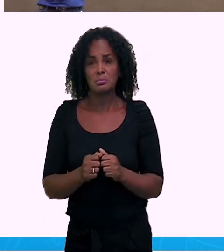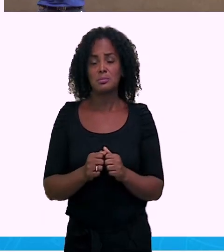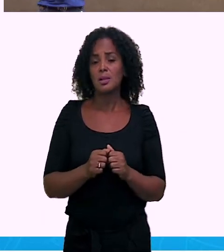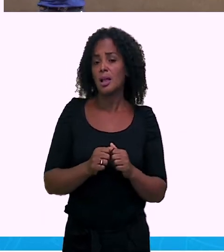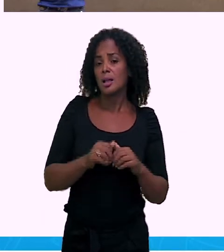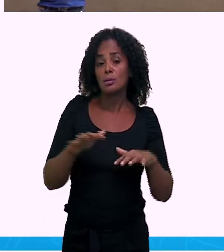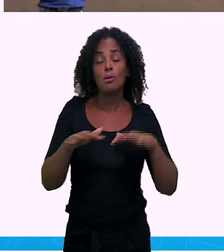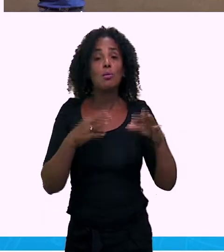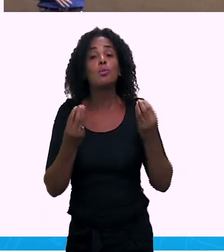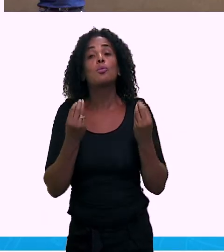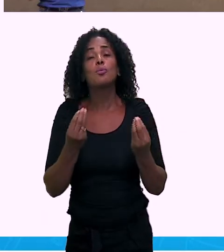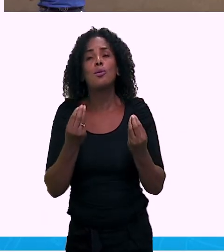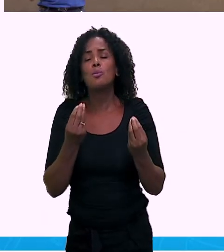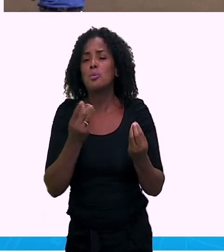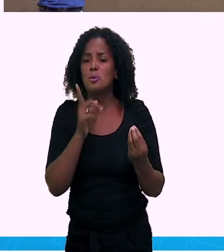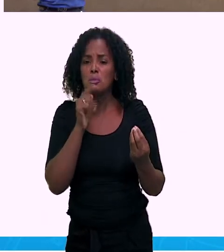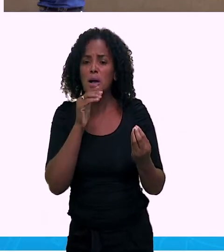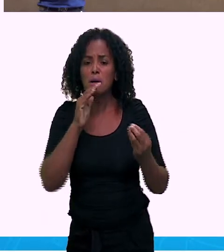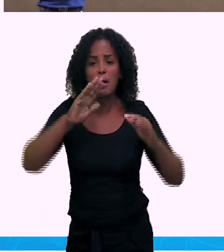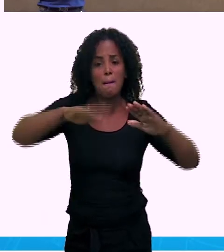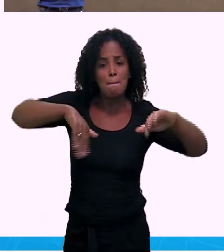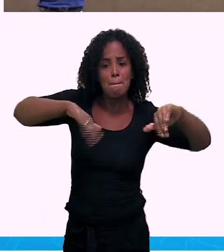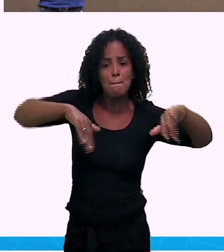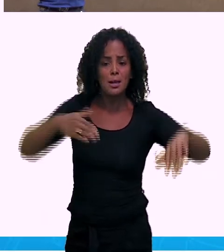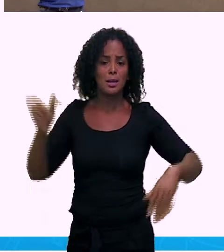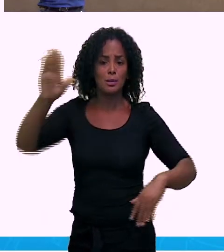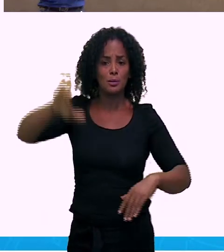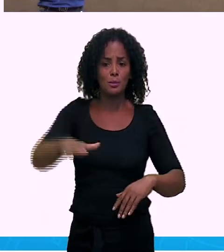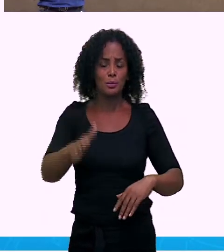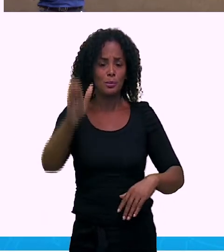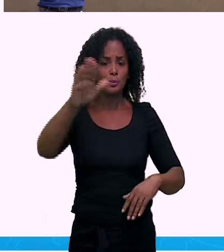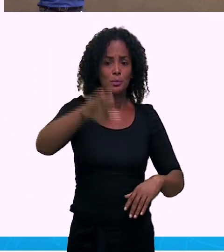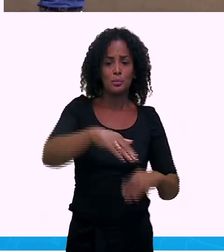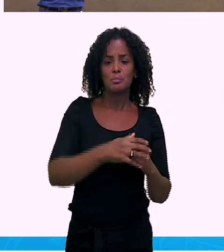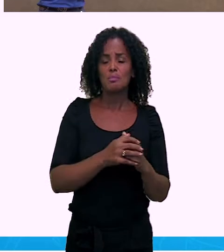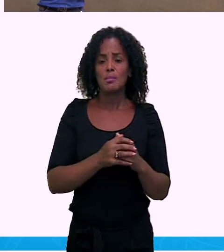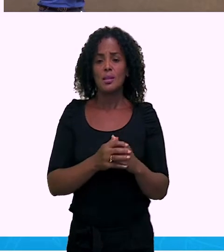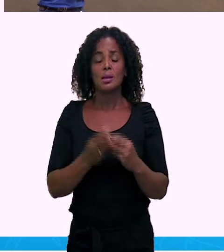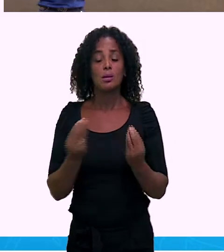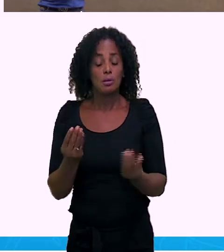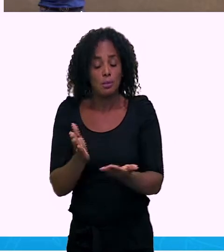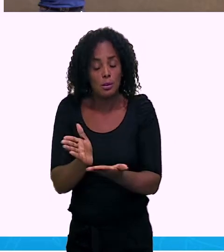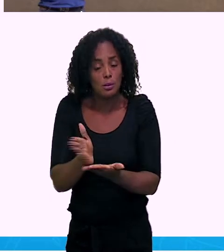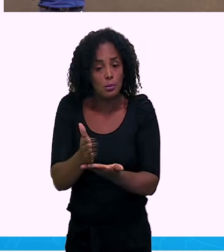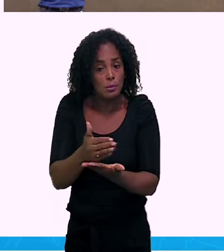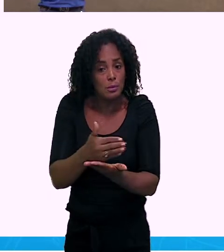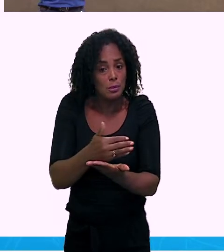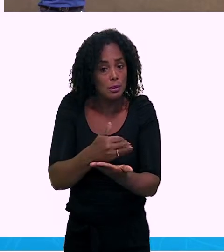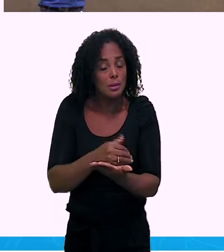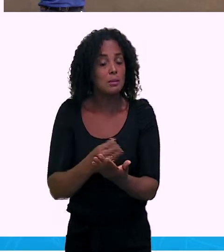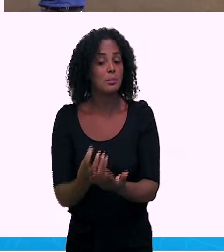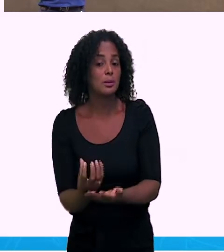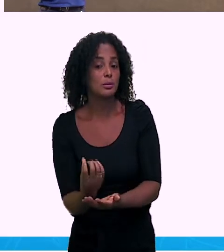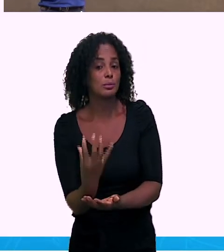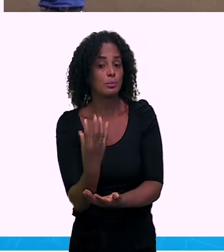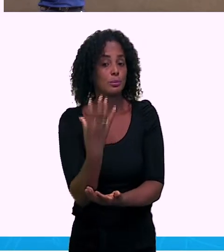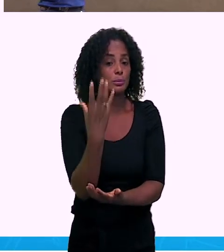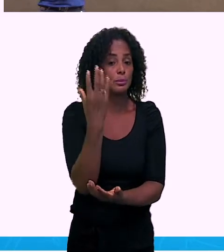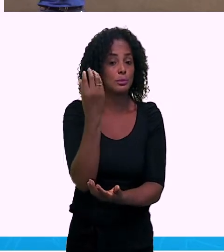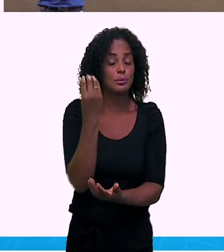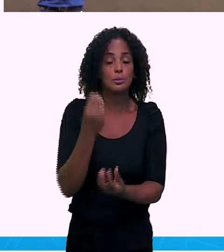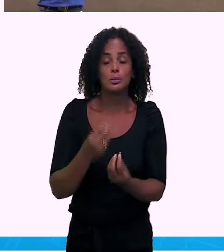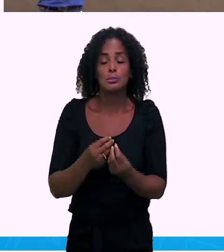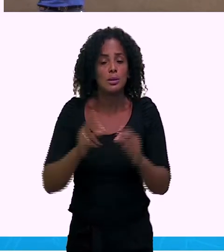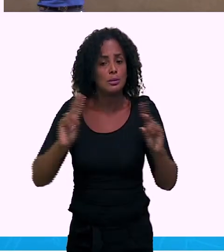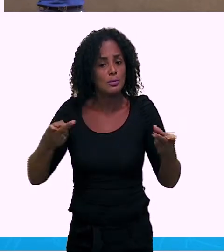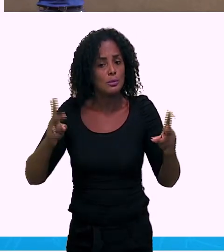variação das marés, maré alta, maré baixa, crescimento das colheitas, o tempo que aquela plantação levou para crescer. Então, essas